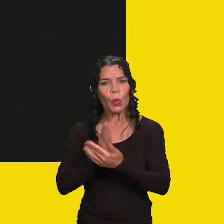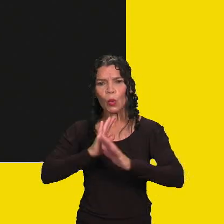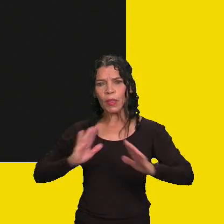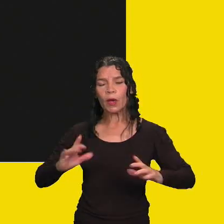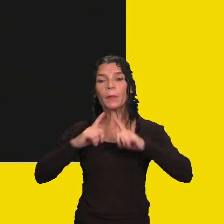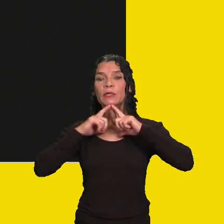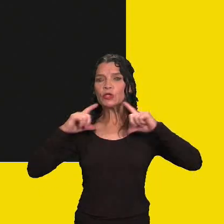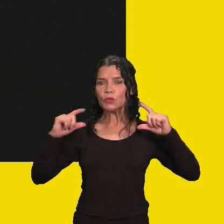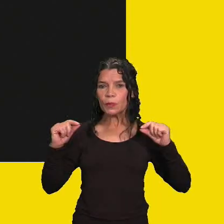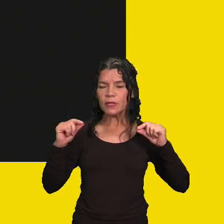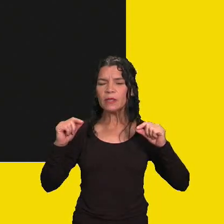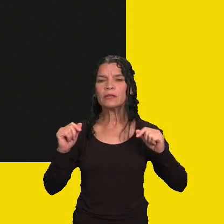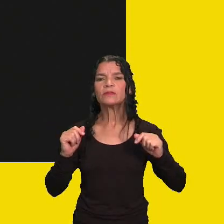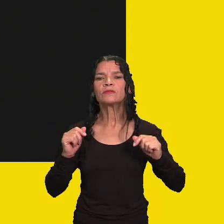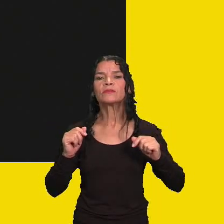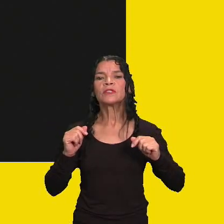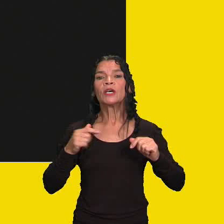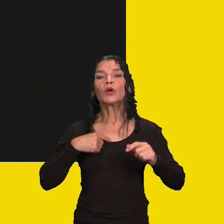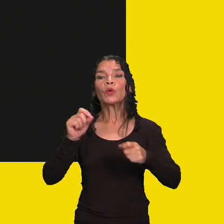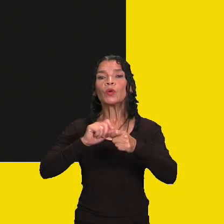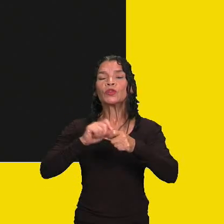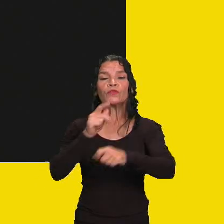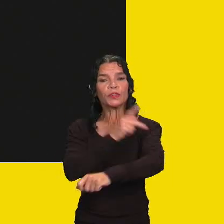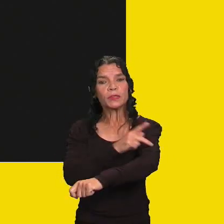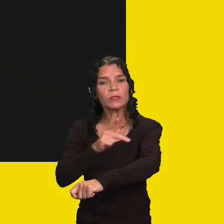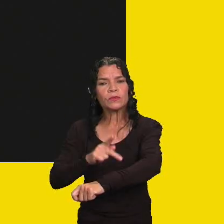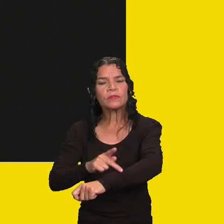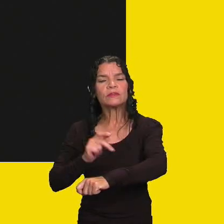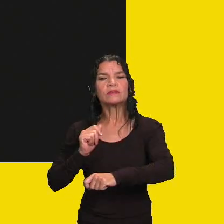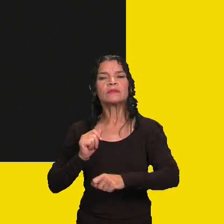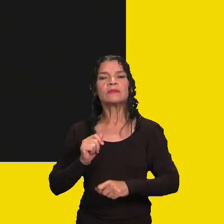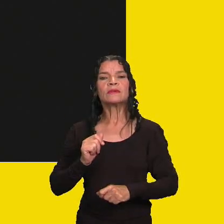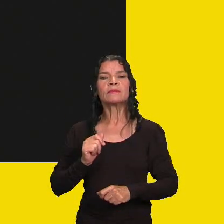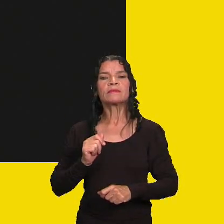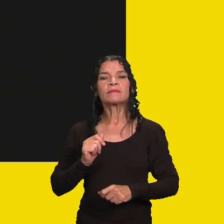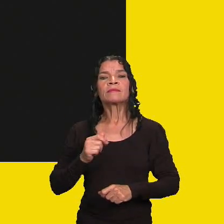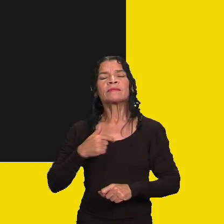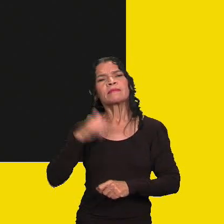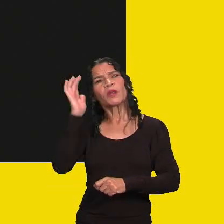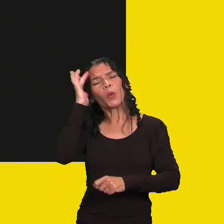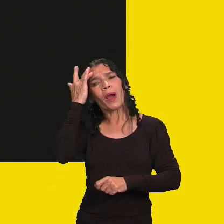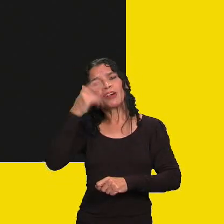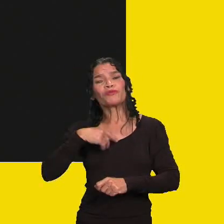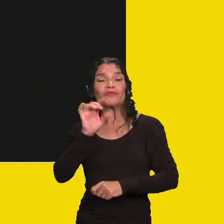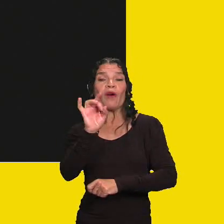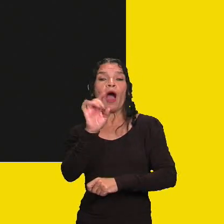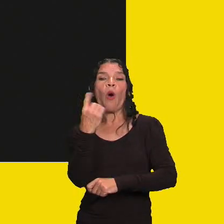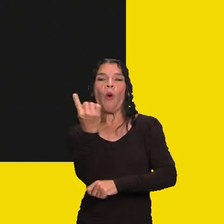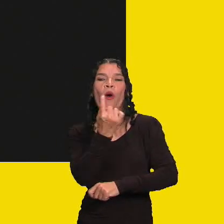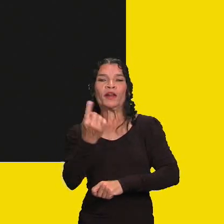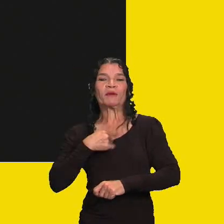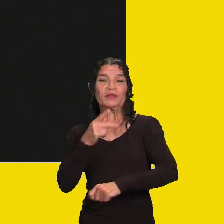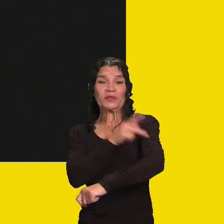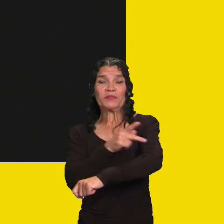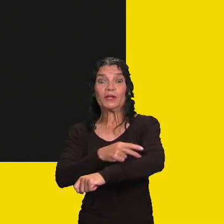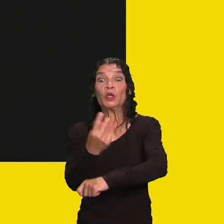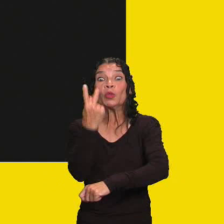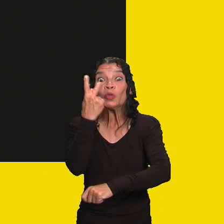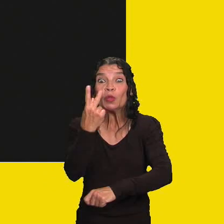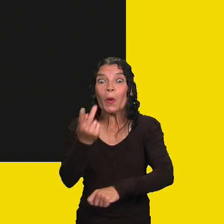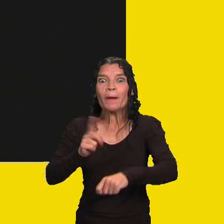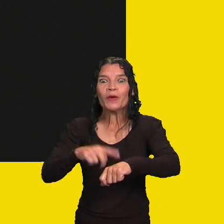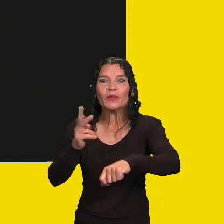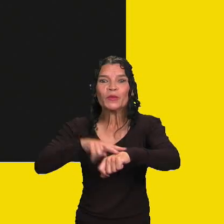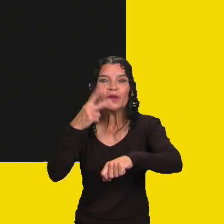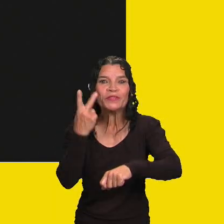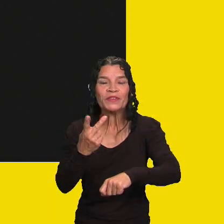do ensino médio normal, quando eu fiz pedagogia, eu acho que eu sou a única pessoa que fez pedagogia duas vezes. Eu